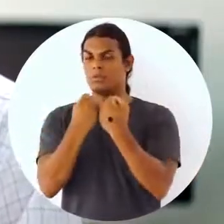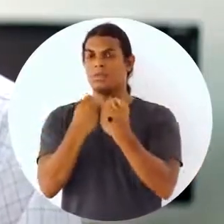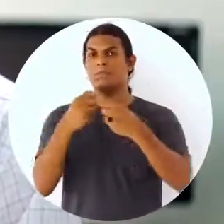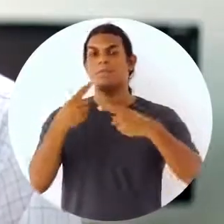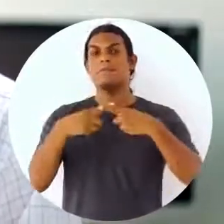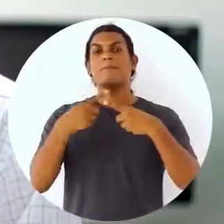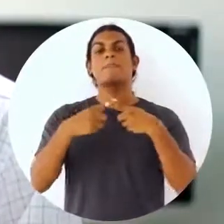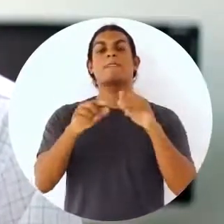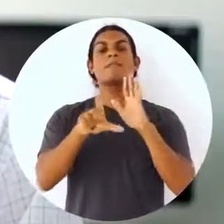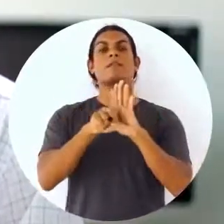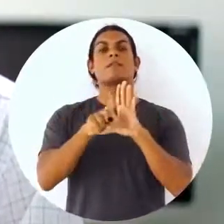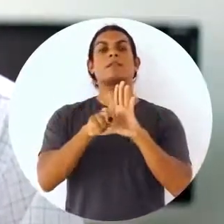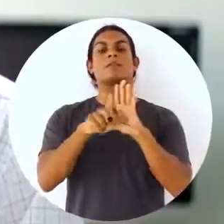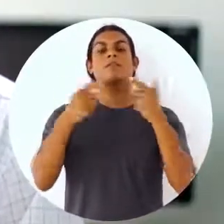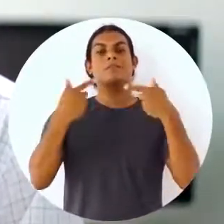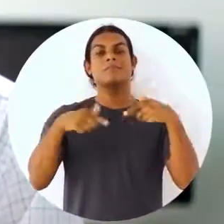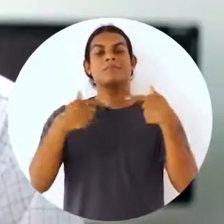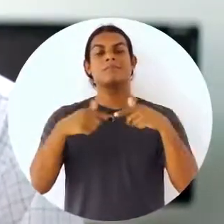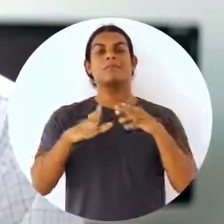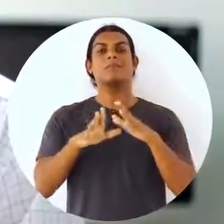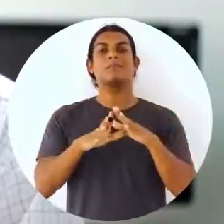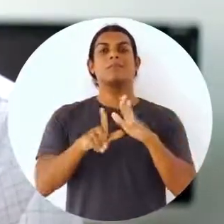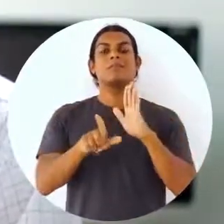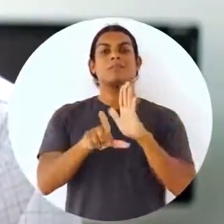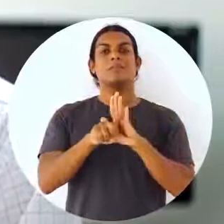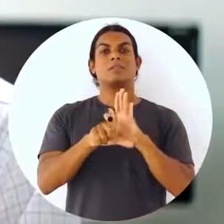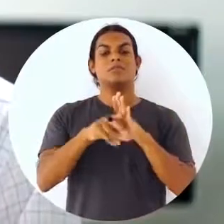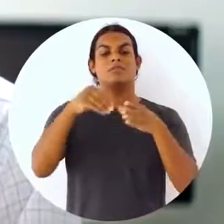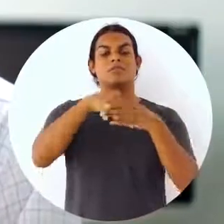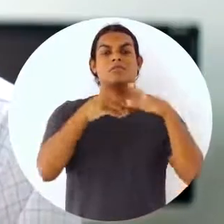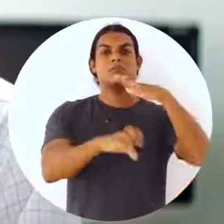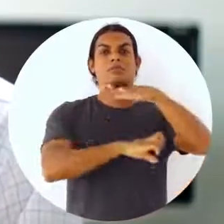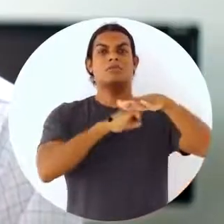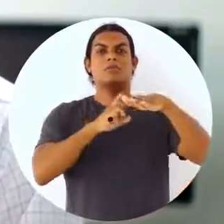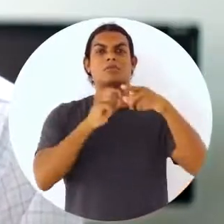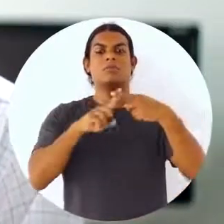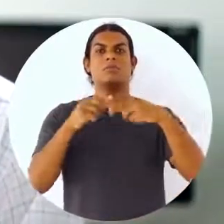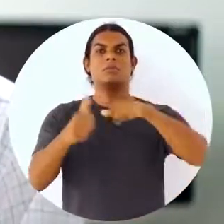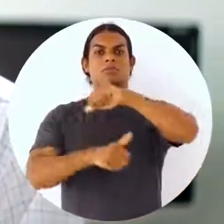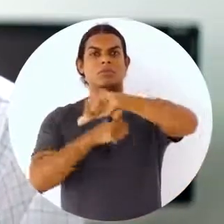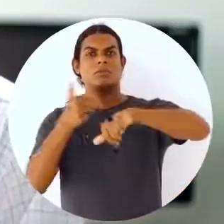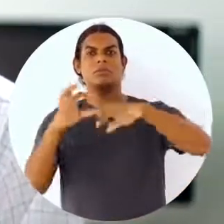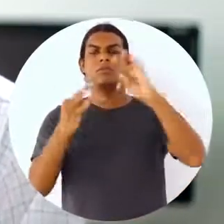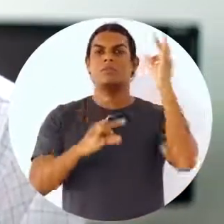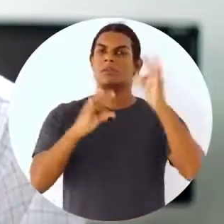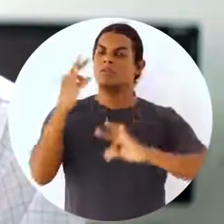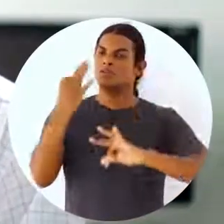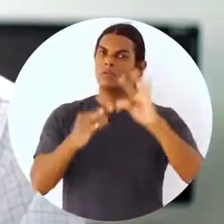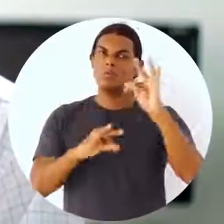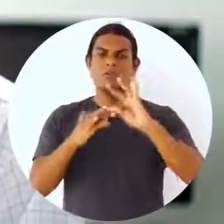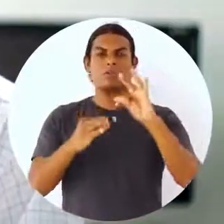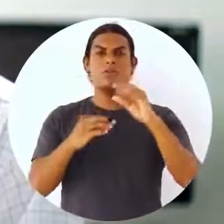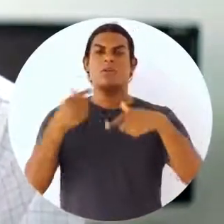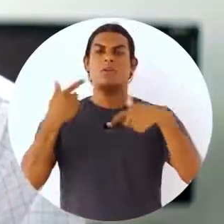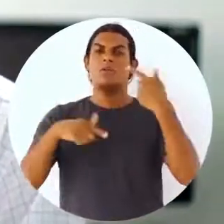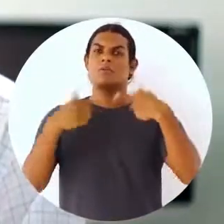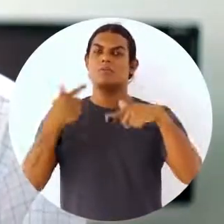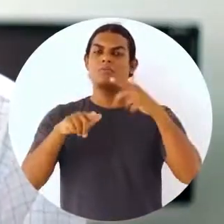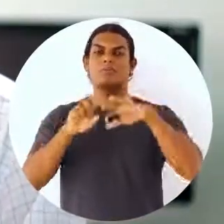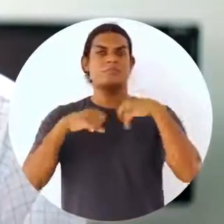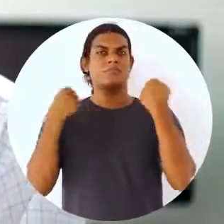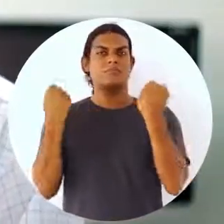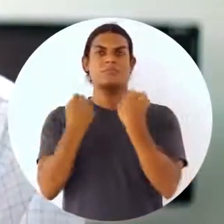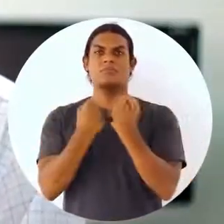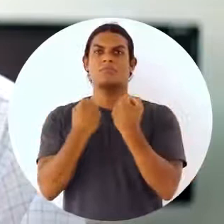legislação interna, por conta de uma mudança tecnológica, uma variação econômica, político, social que pode acontecer